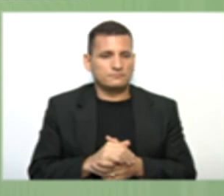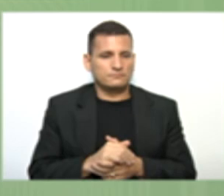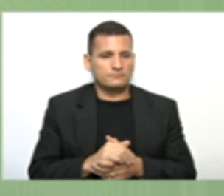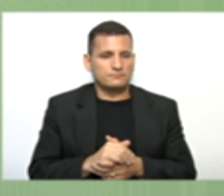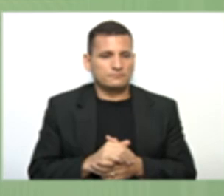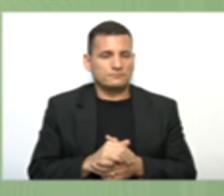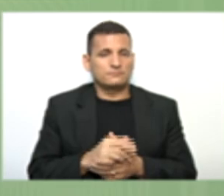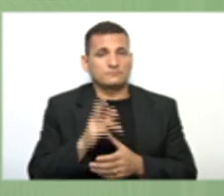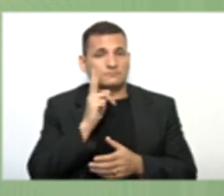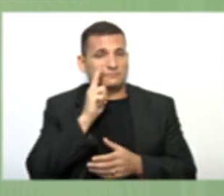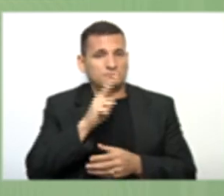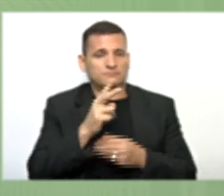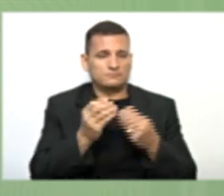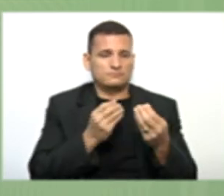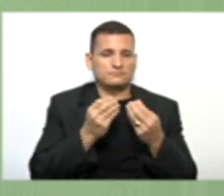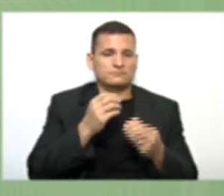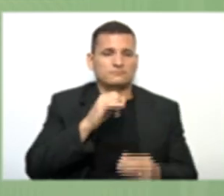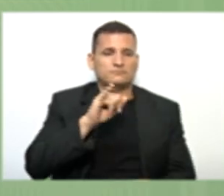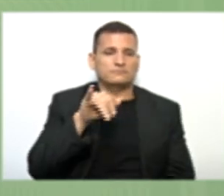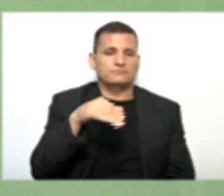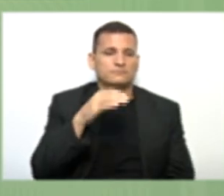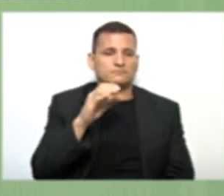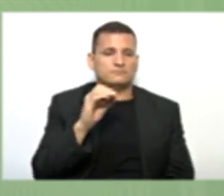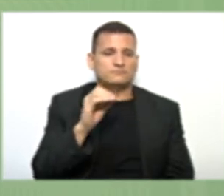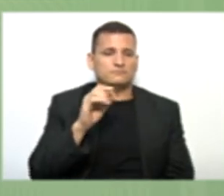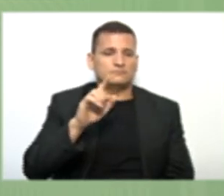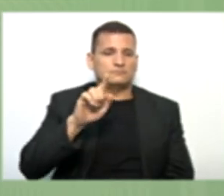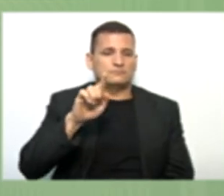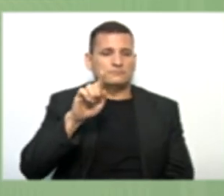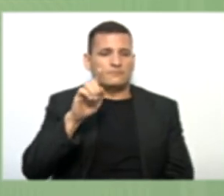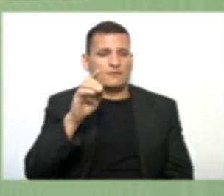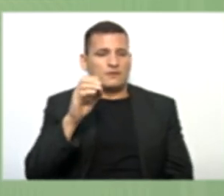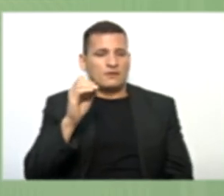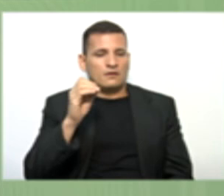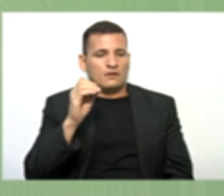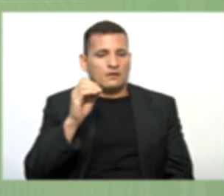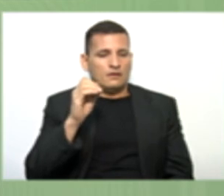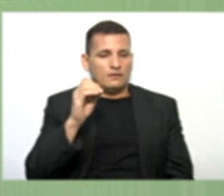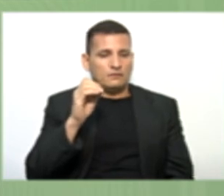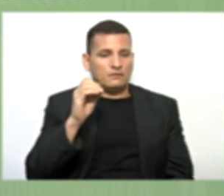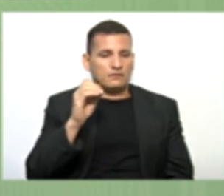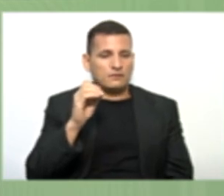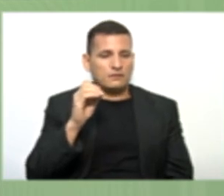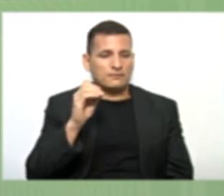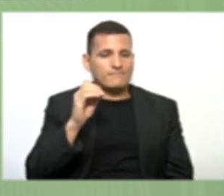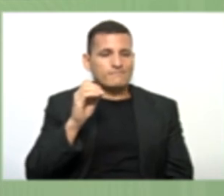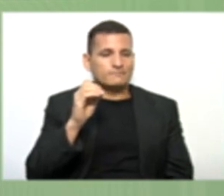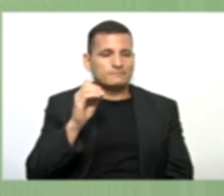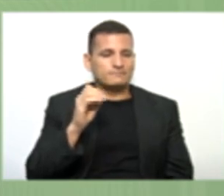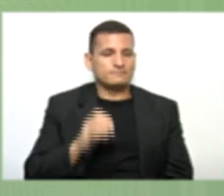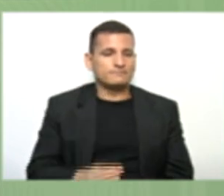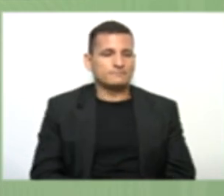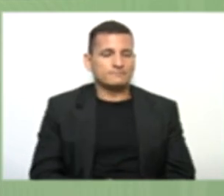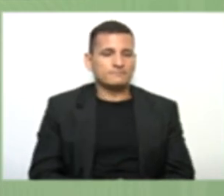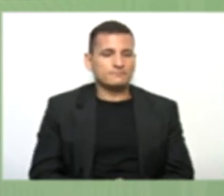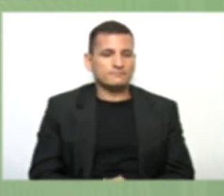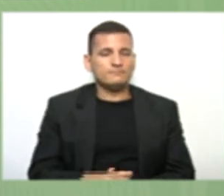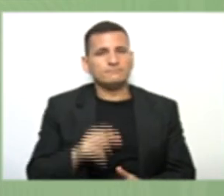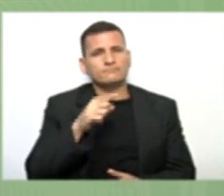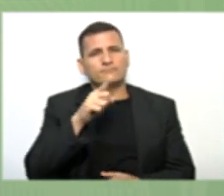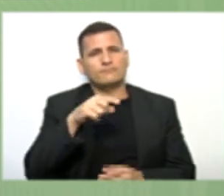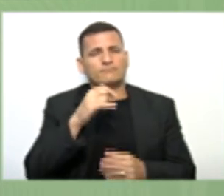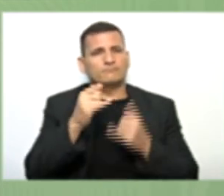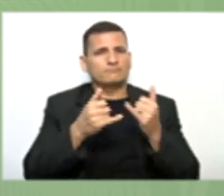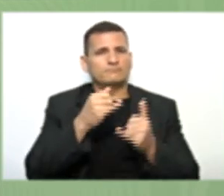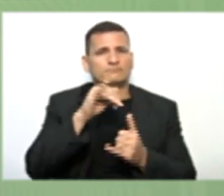Olha como é que fica o nosso joguinho aqui. Olha como é que ele mostra pra gente essa interatividade, tá? É um jogo arcaico, é um